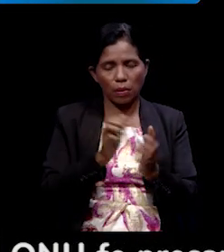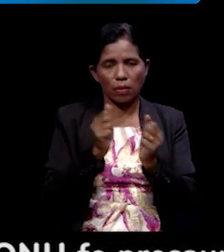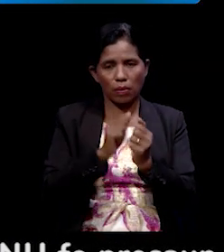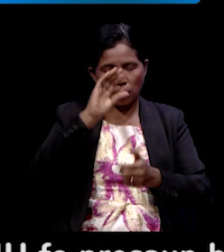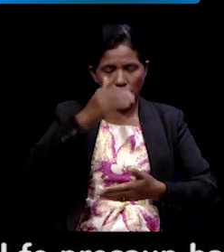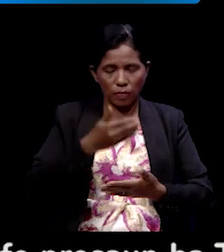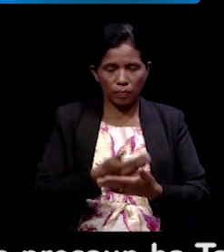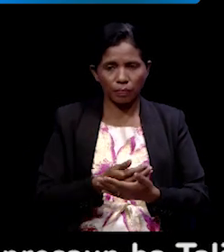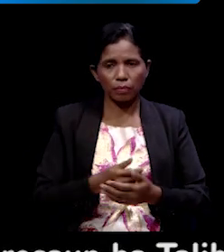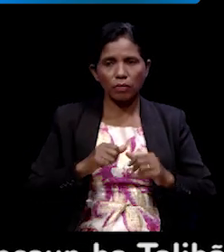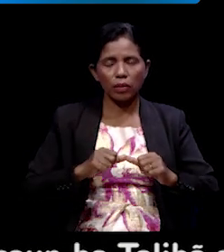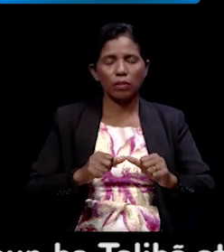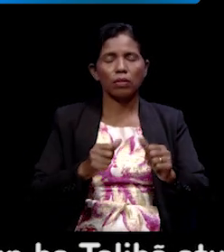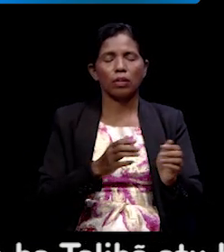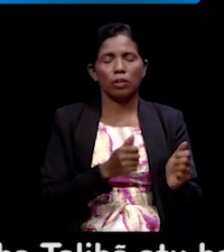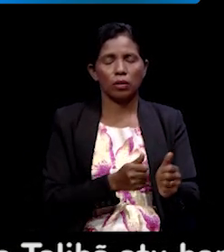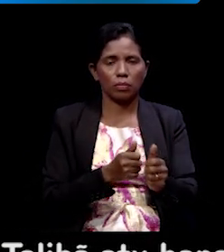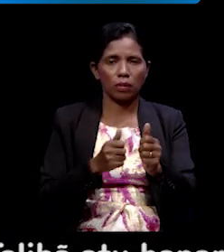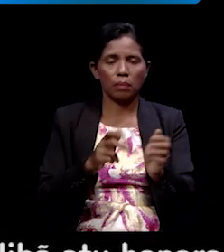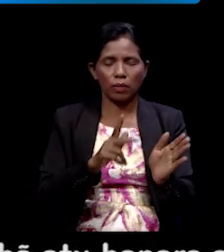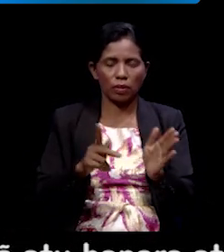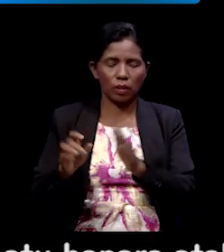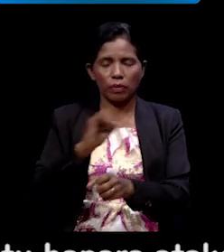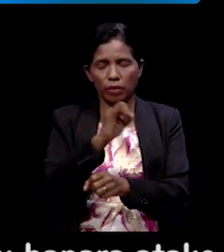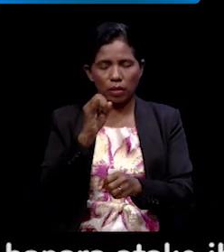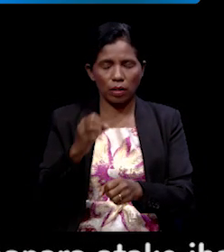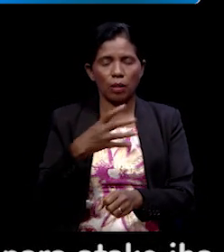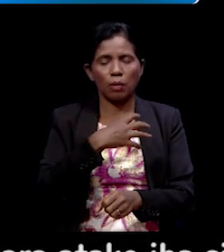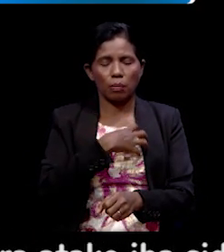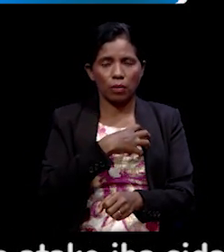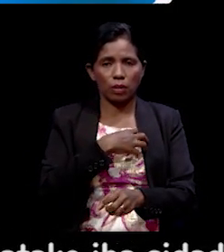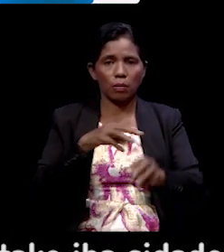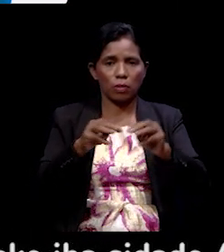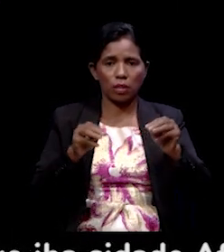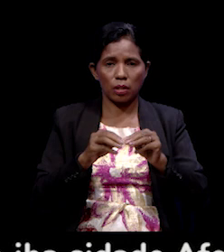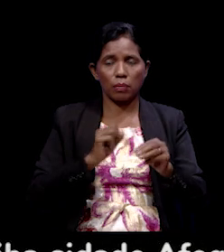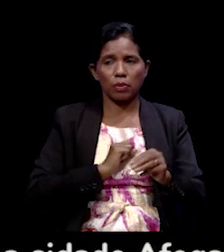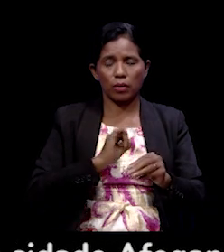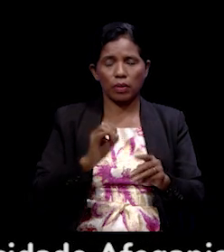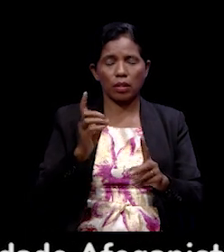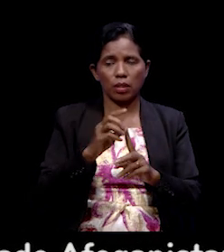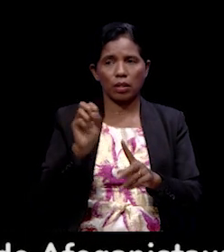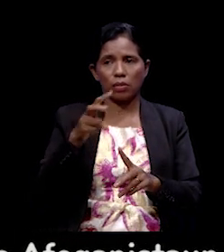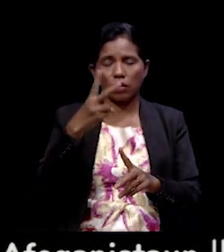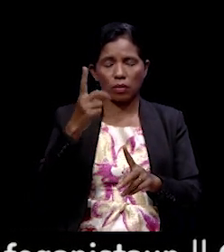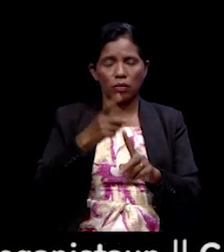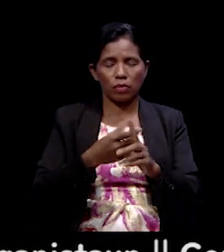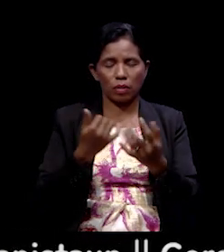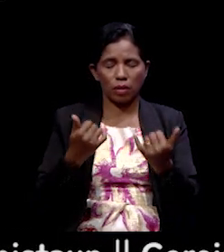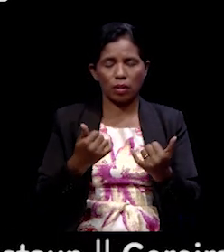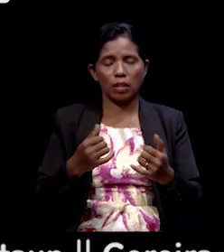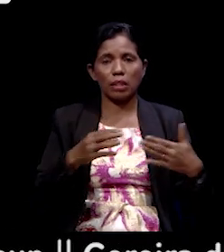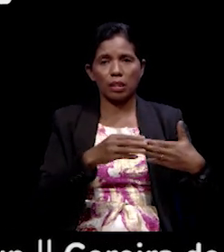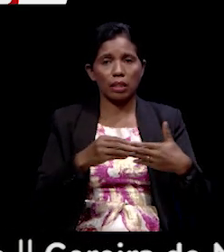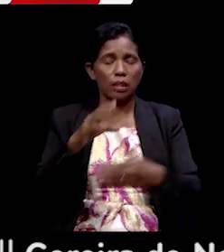singhat, continua a submete ba proseso investigasaun ia komando PNT li municipio Kuala Lima. Antes ne, ia loro sono sing rua fulang ne, autoridade siguranza